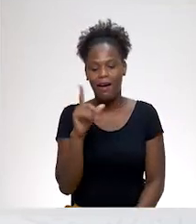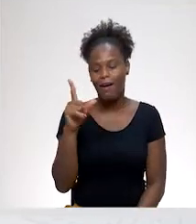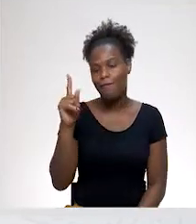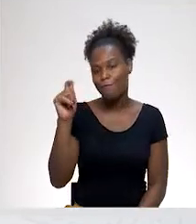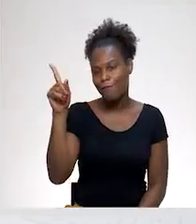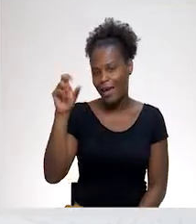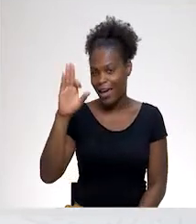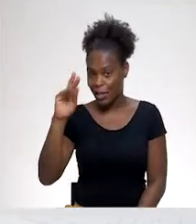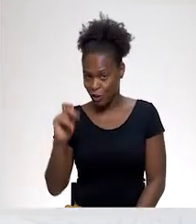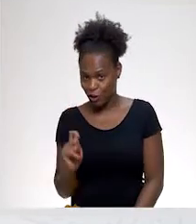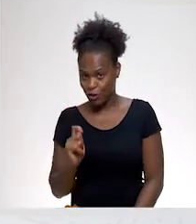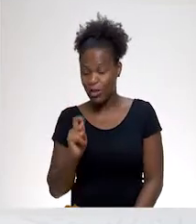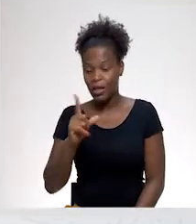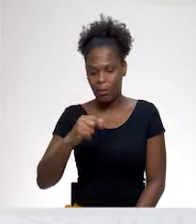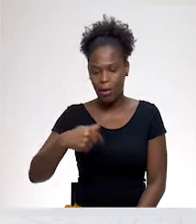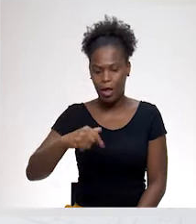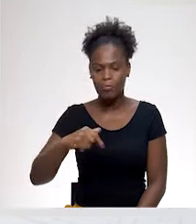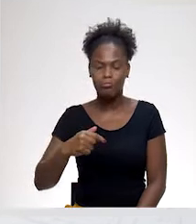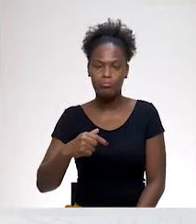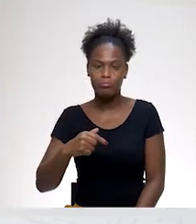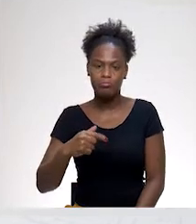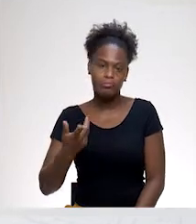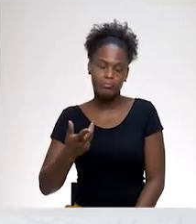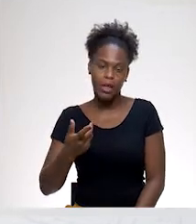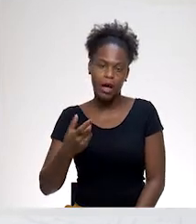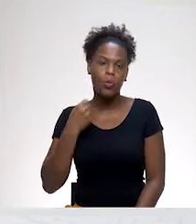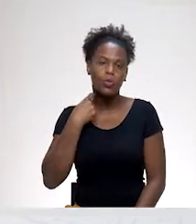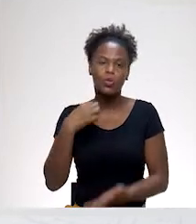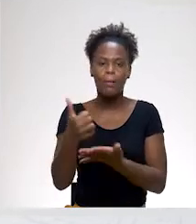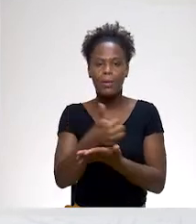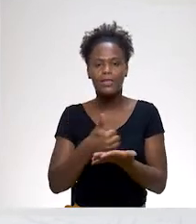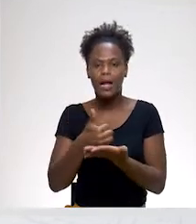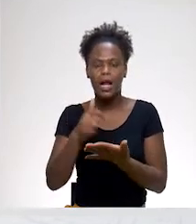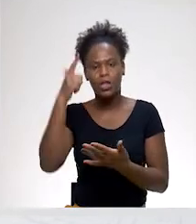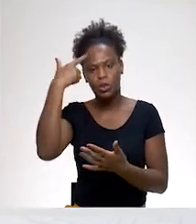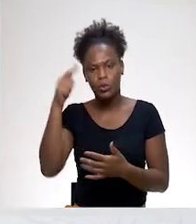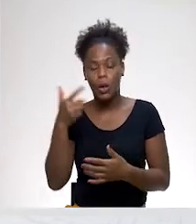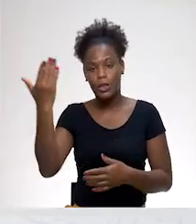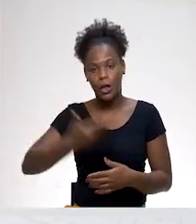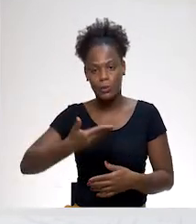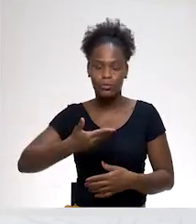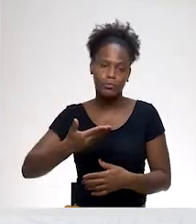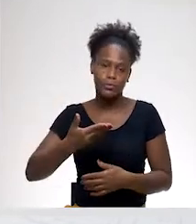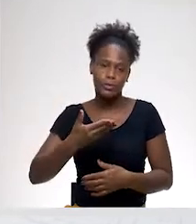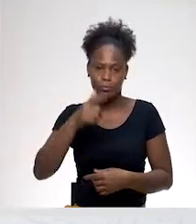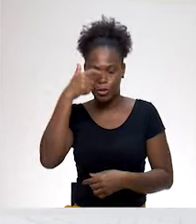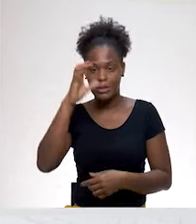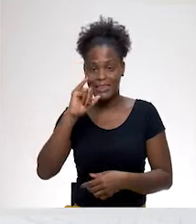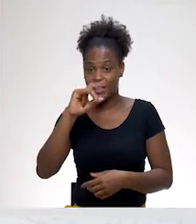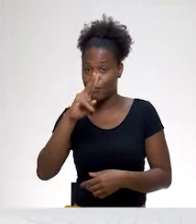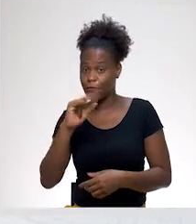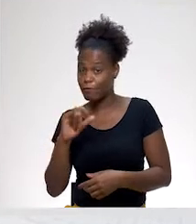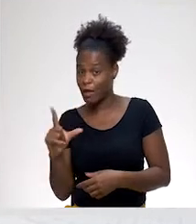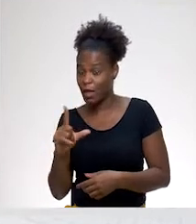Flèche, e também obteve o grau de bacharel e licenciatura em Direito Civil e Canônico na Universidade de